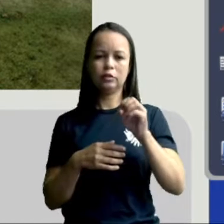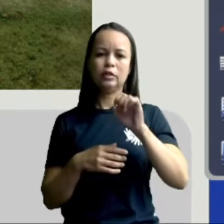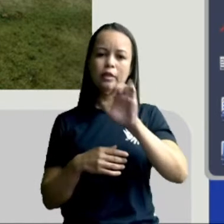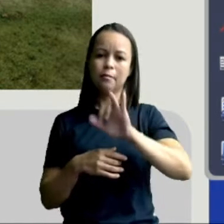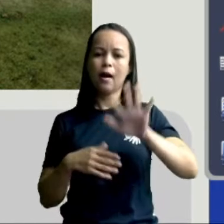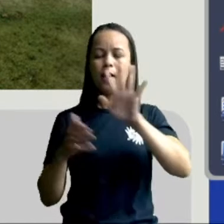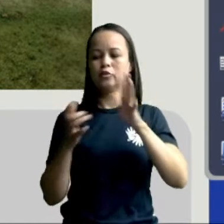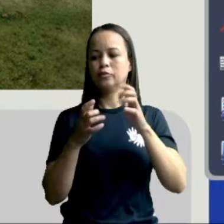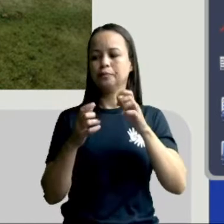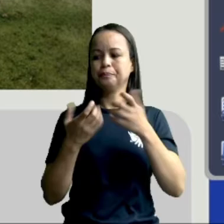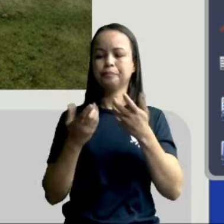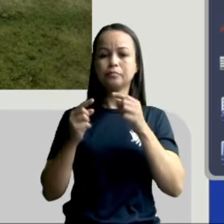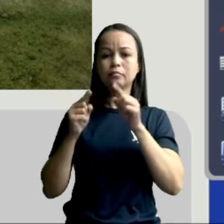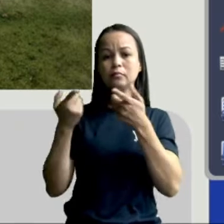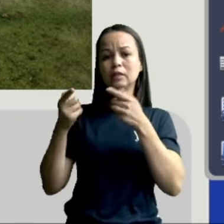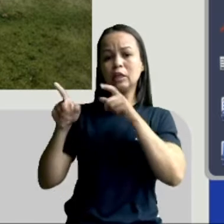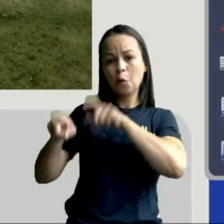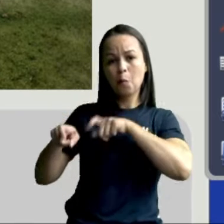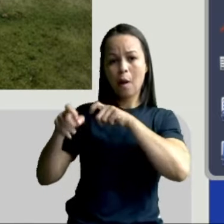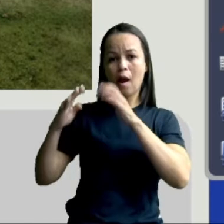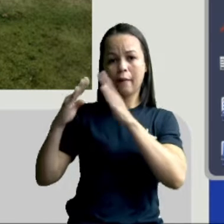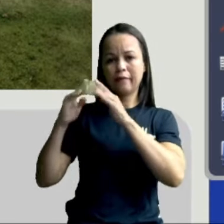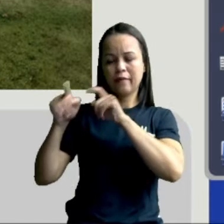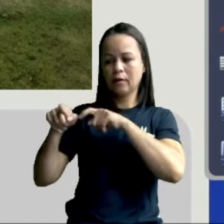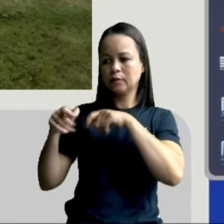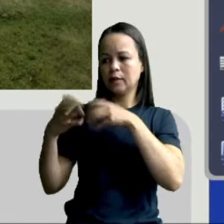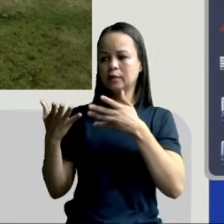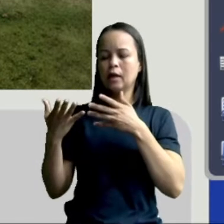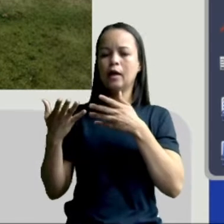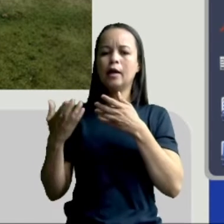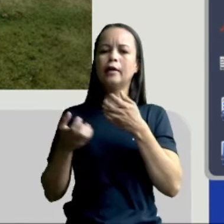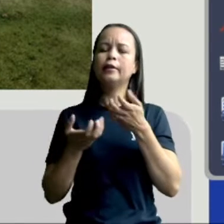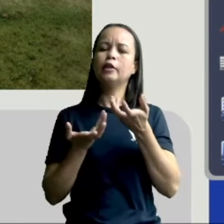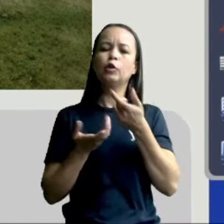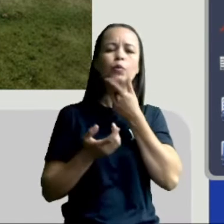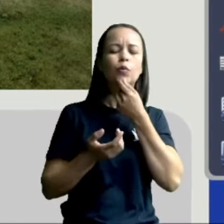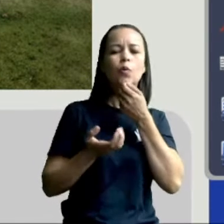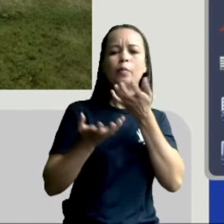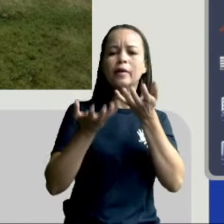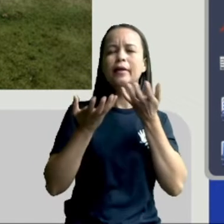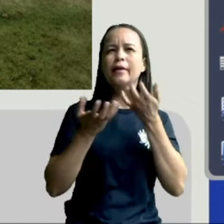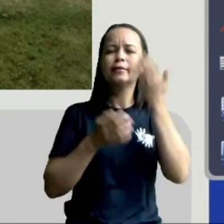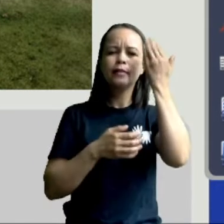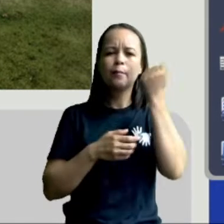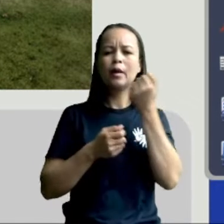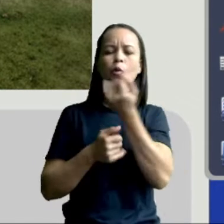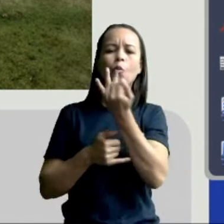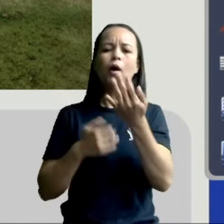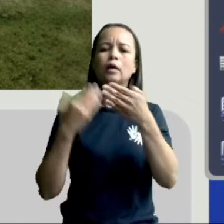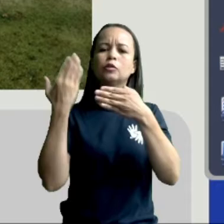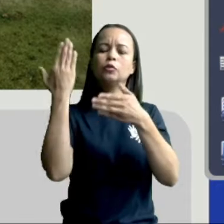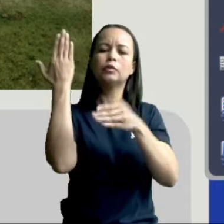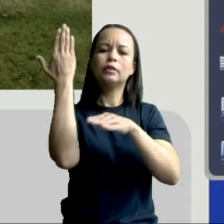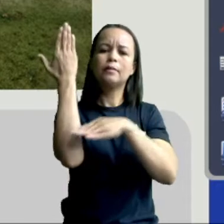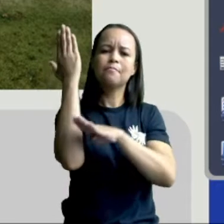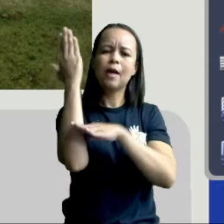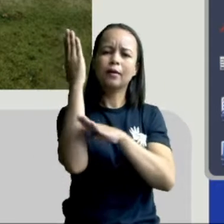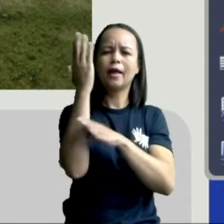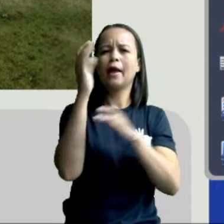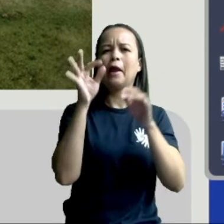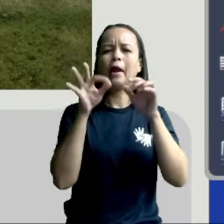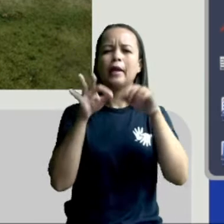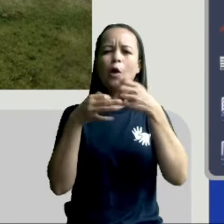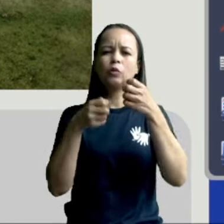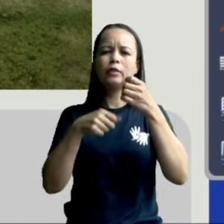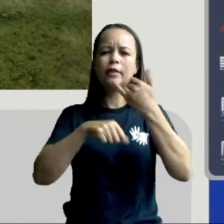tá aqui uma imagem, né, de uma fazenda, e digamos que o fazendeiro queira saber quanto de madeira ou quanto de arame